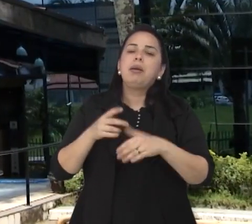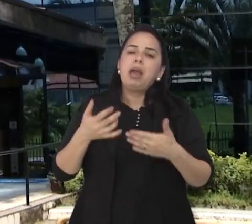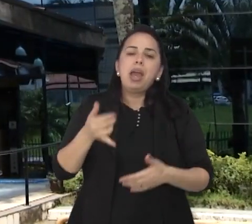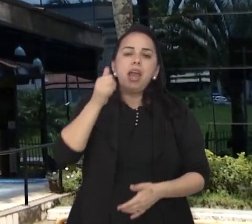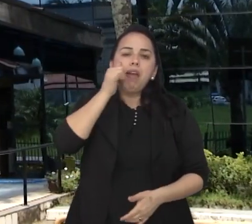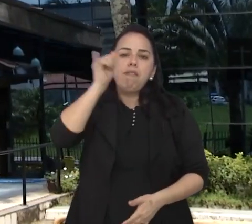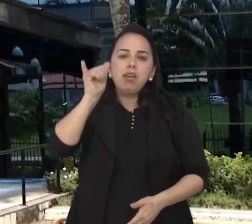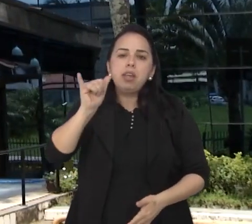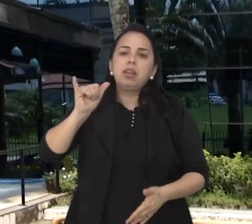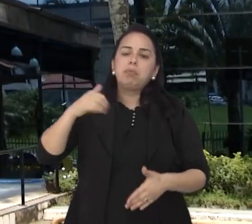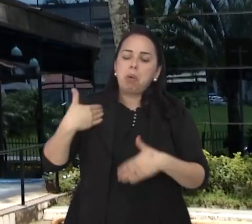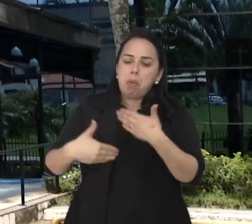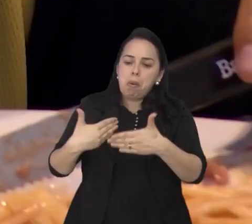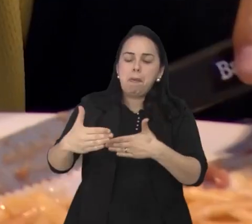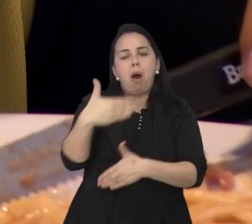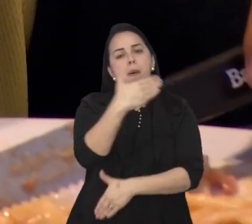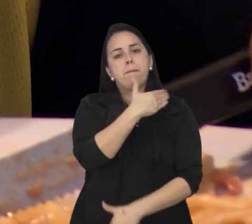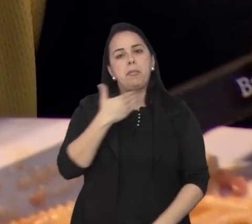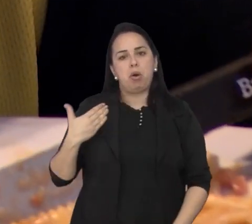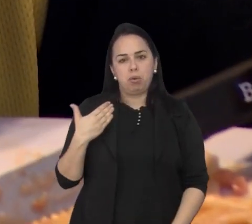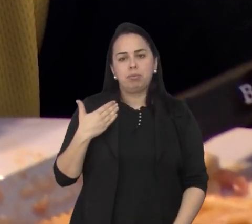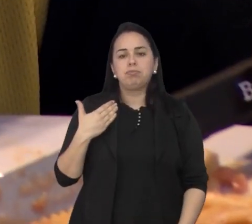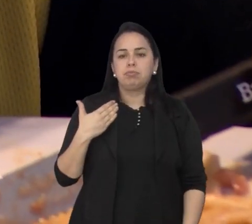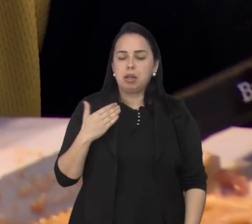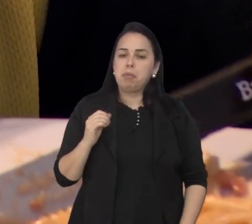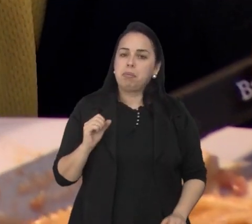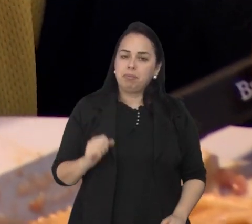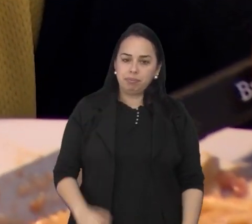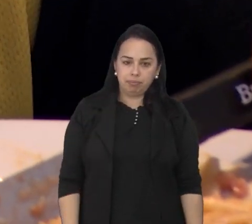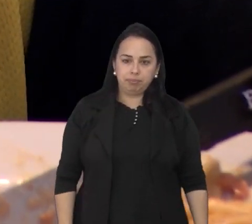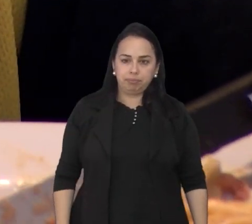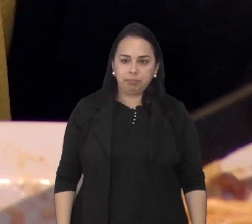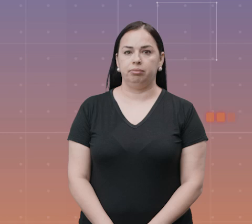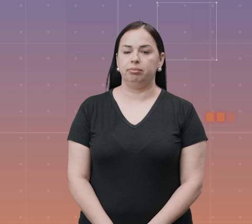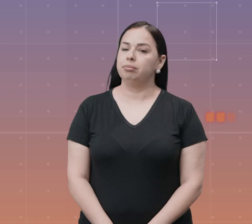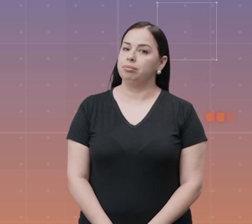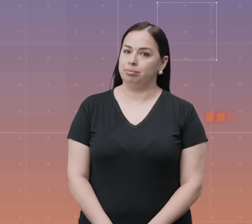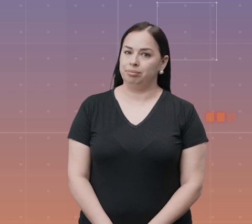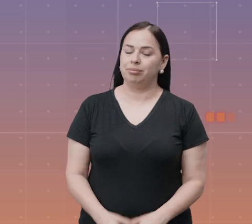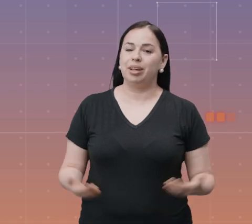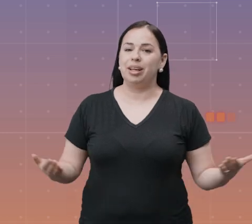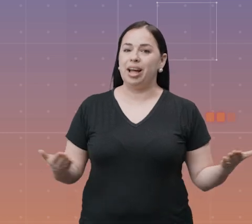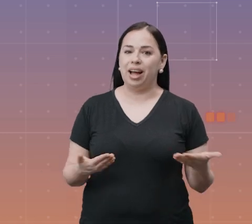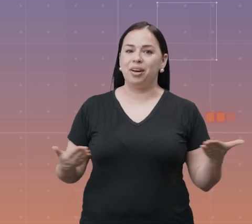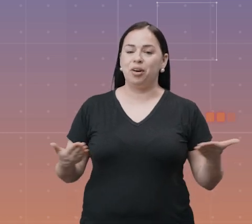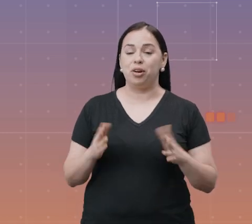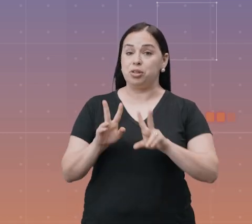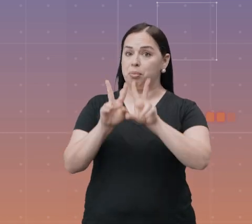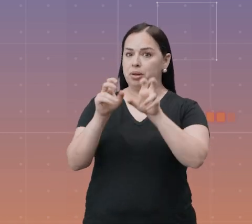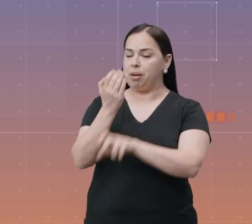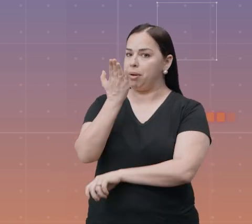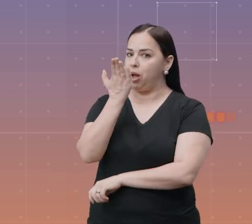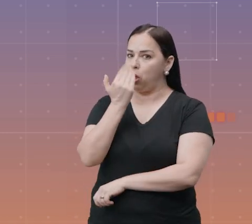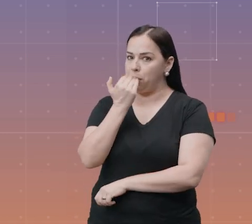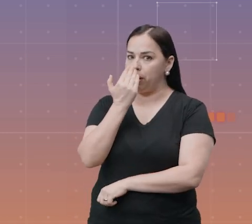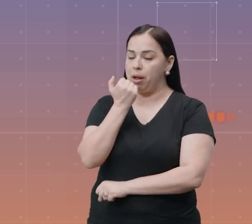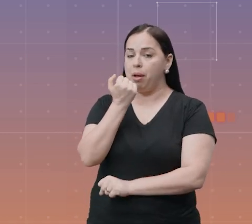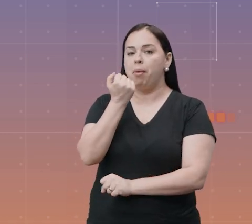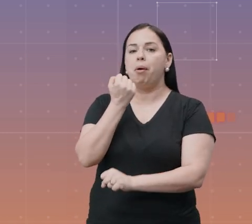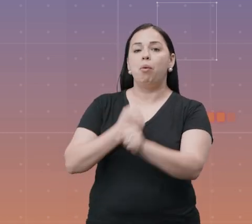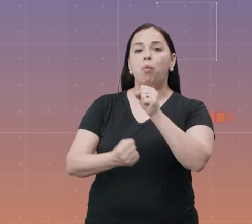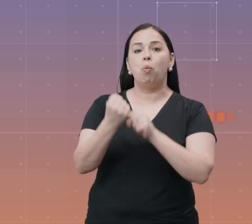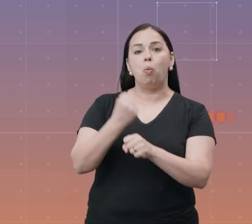espera evitar consequências sérias que podem ser causadas por um engasgo. Vamos falar agora de alimentação, porque